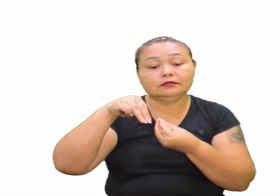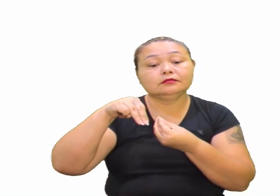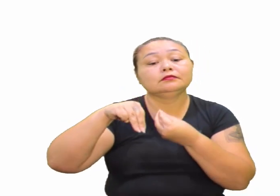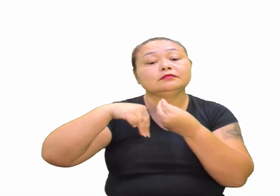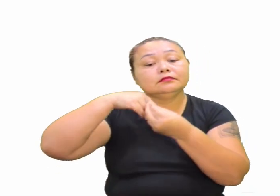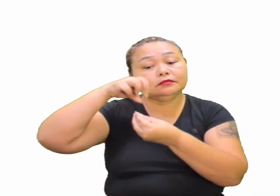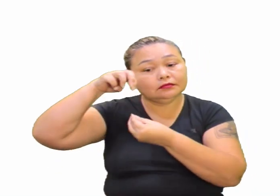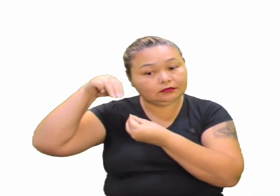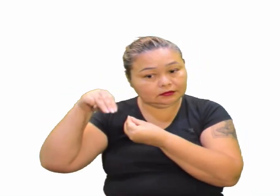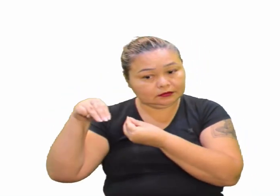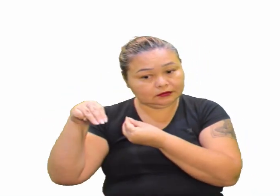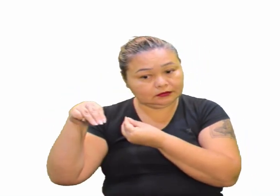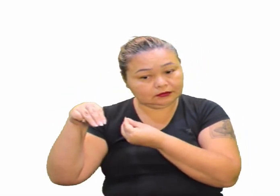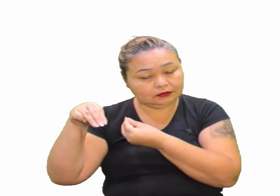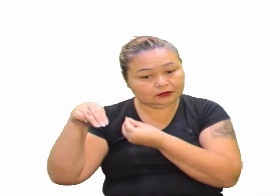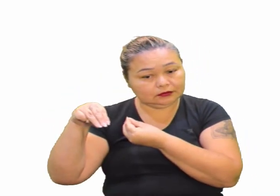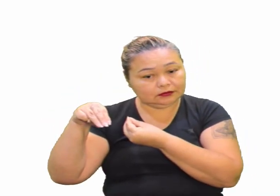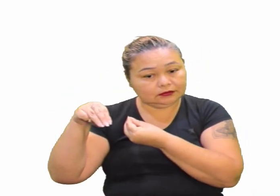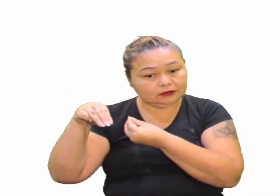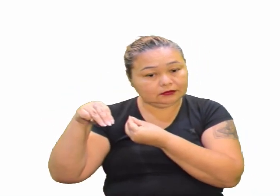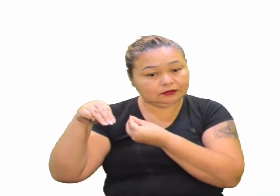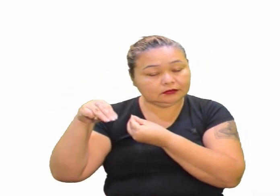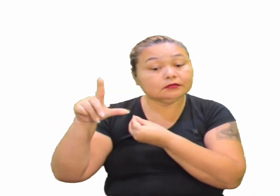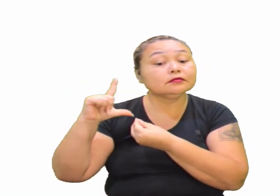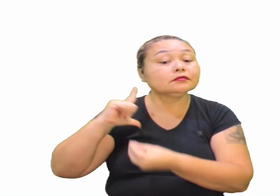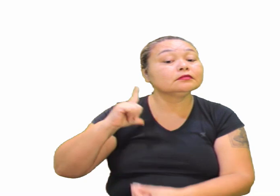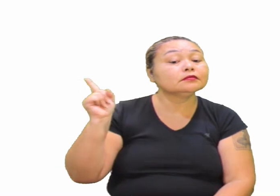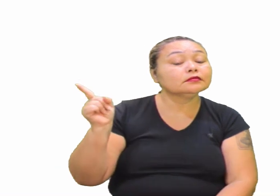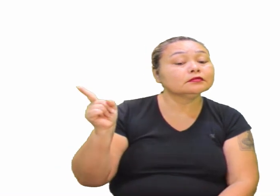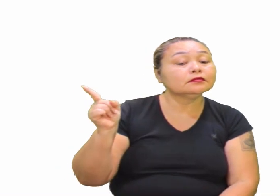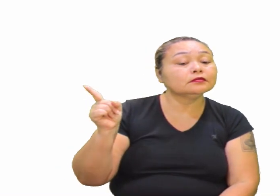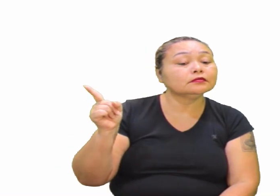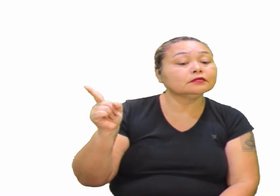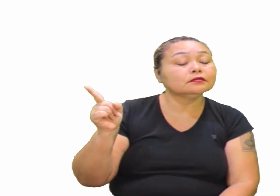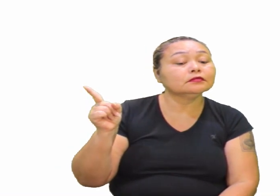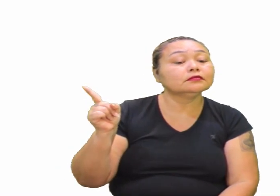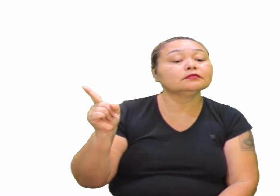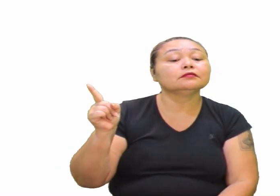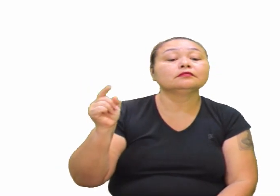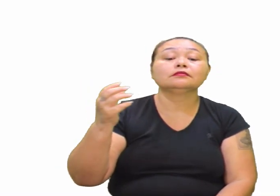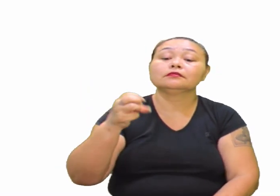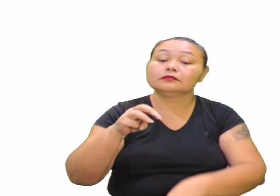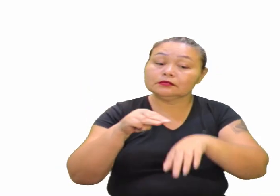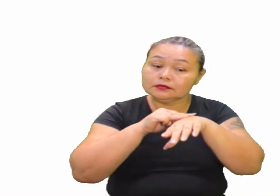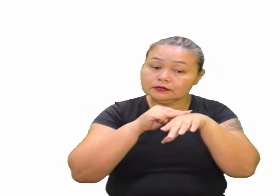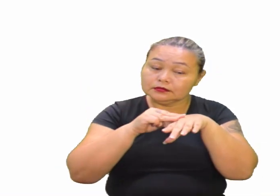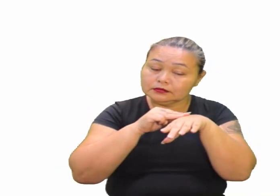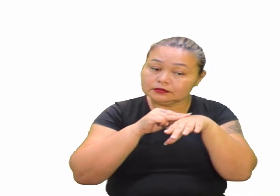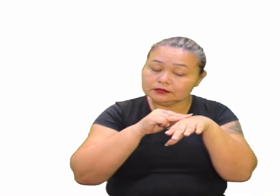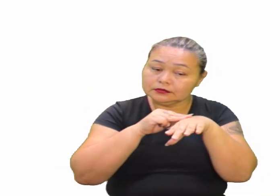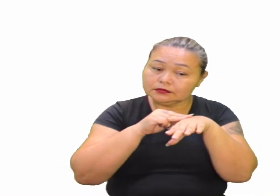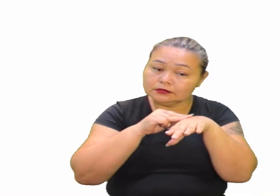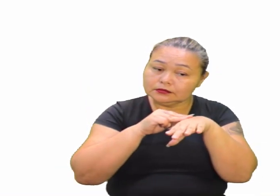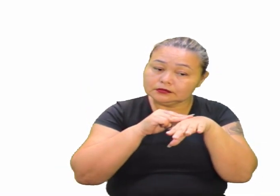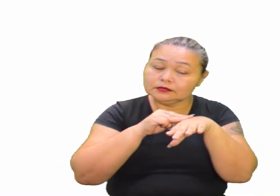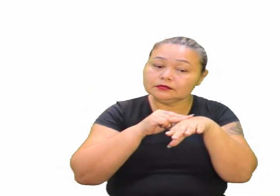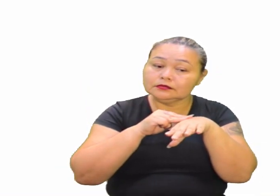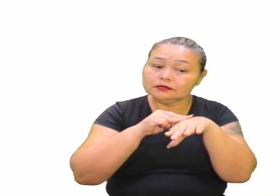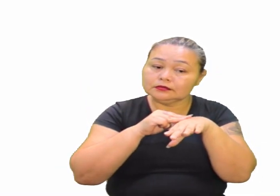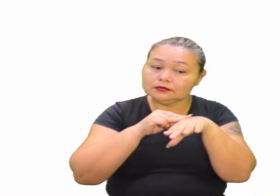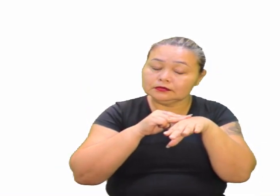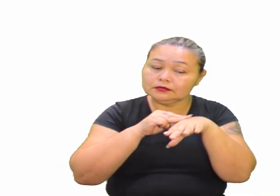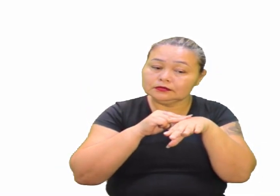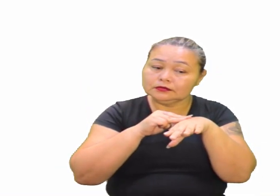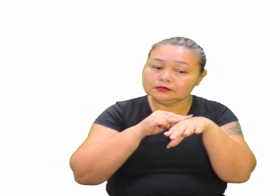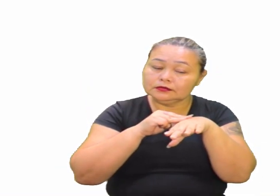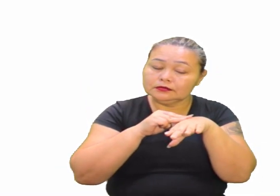e um... Então eu tenho o que aí, professor? Eu tenho marrom, esse aqui é